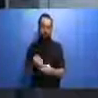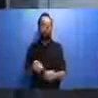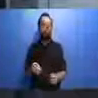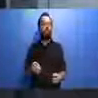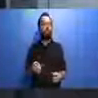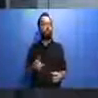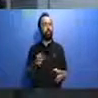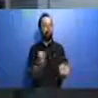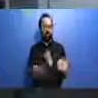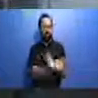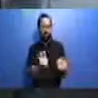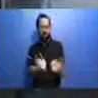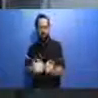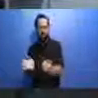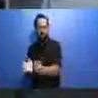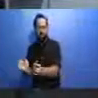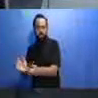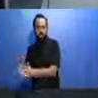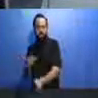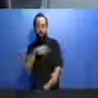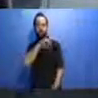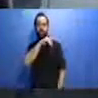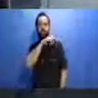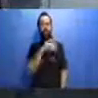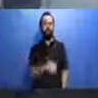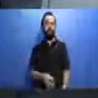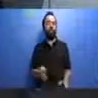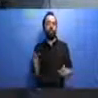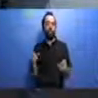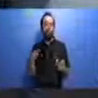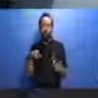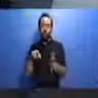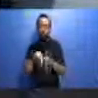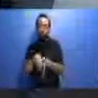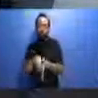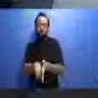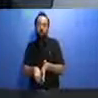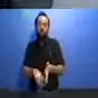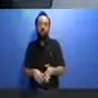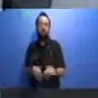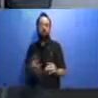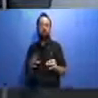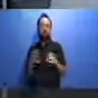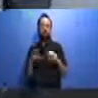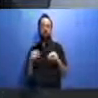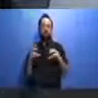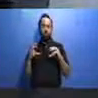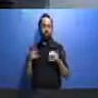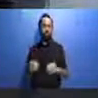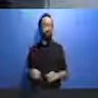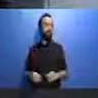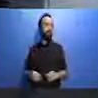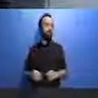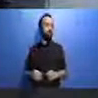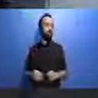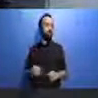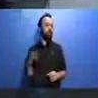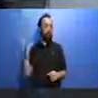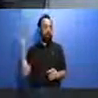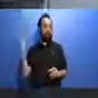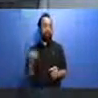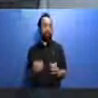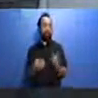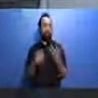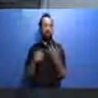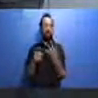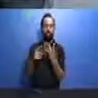grupos animais e, em especial, detalharei mais os poríferos. Essa é a filogenia dos animais,